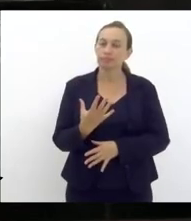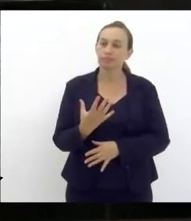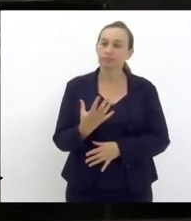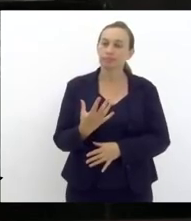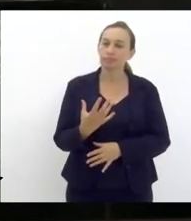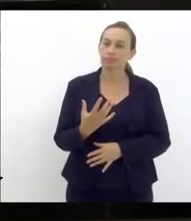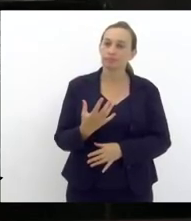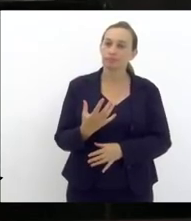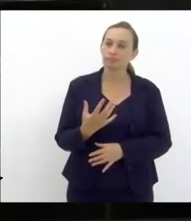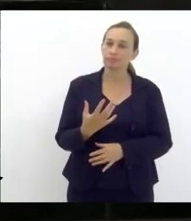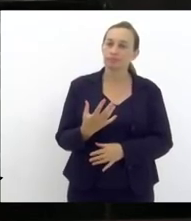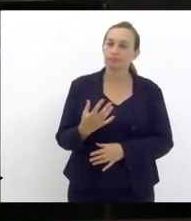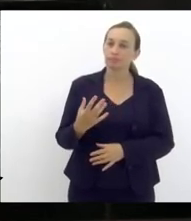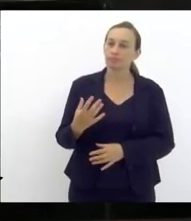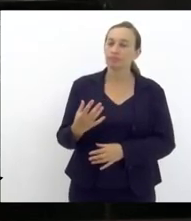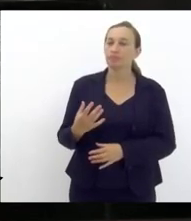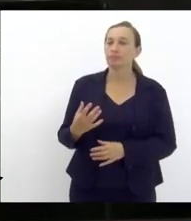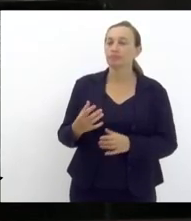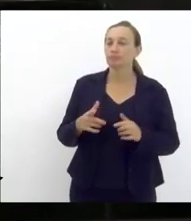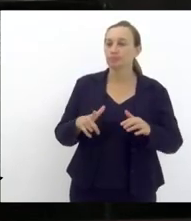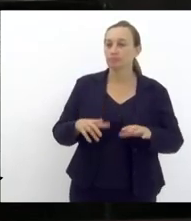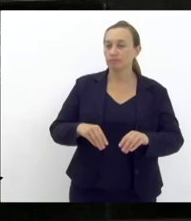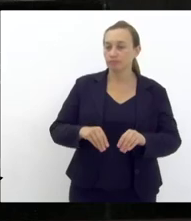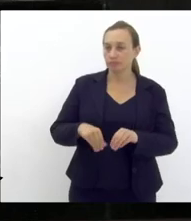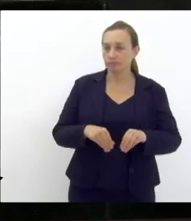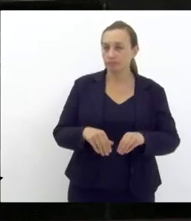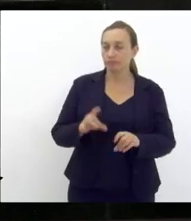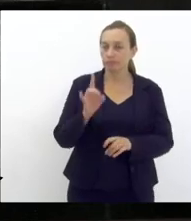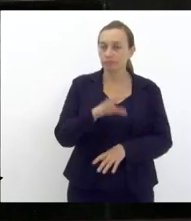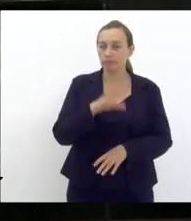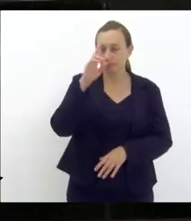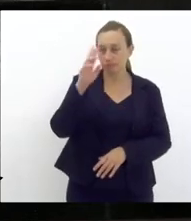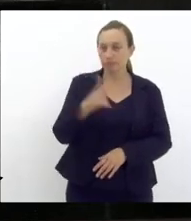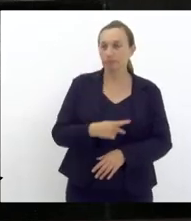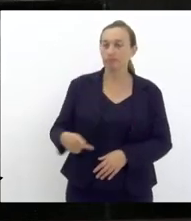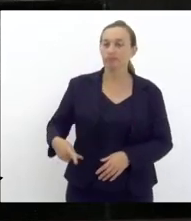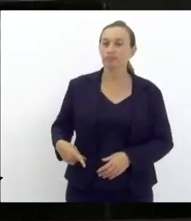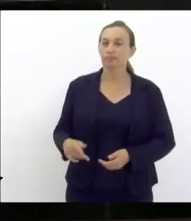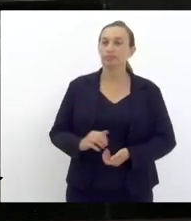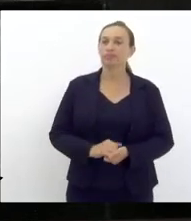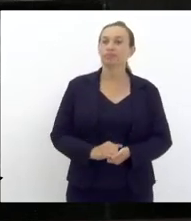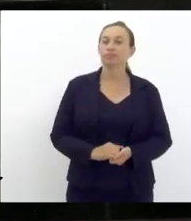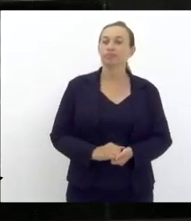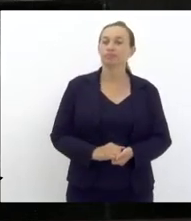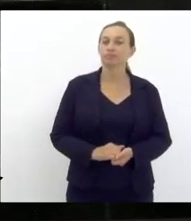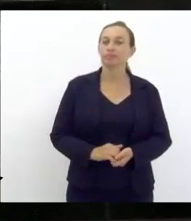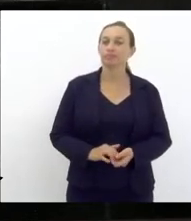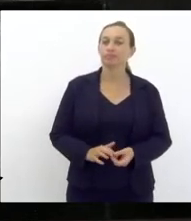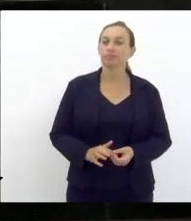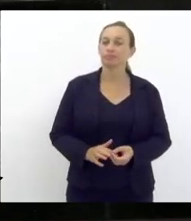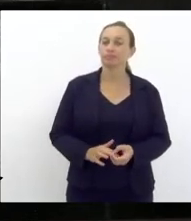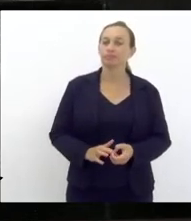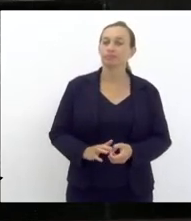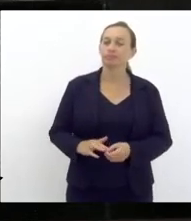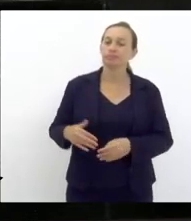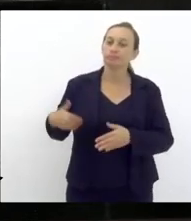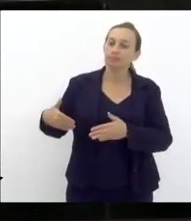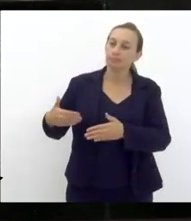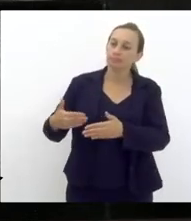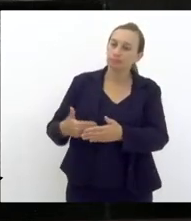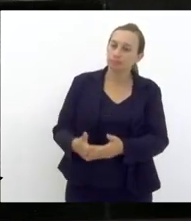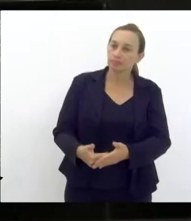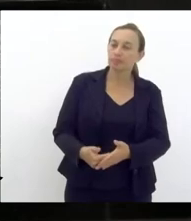pelos nossos assentamentos por último Presidente dizer que essa Jornada Nacional